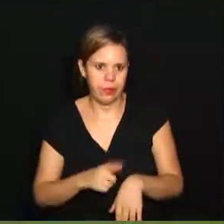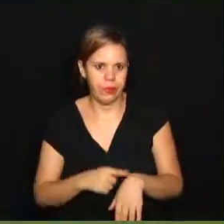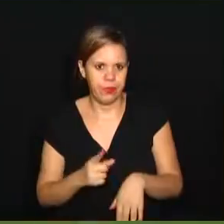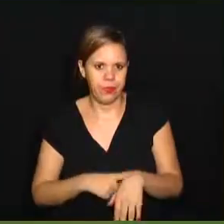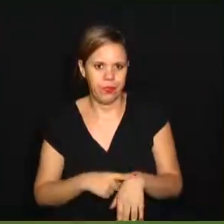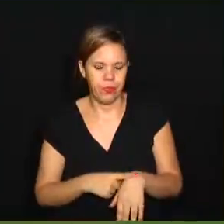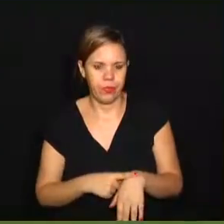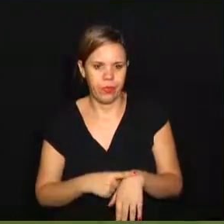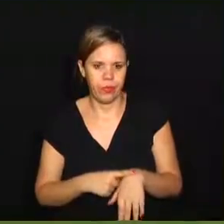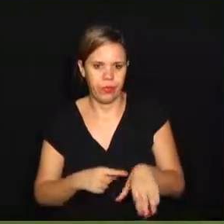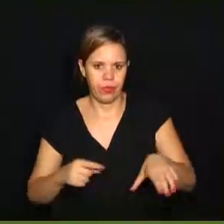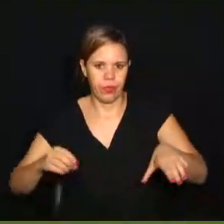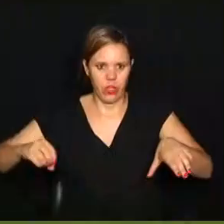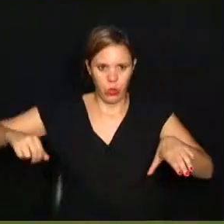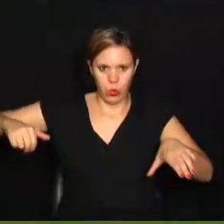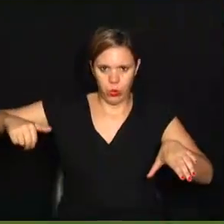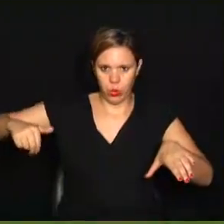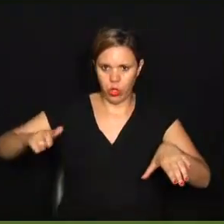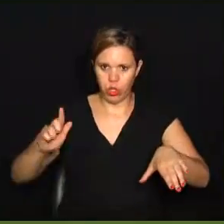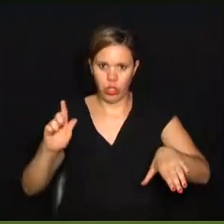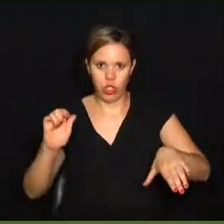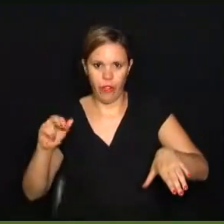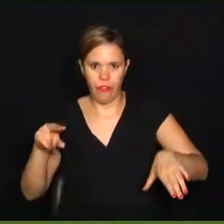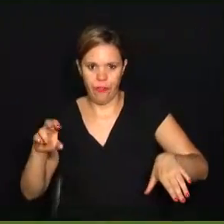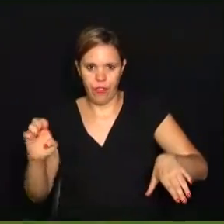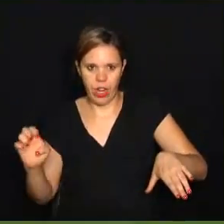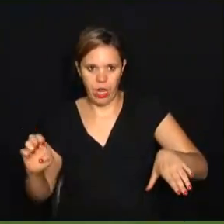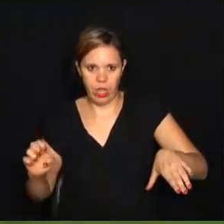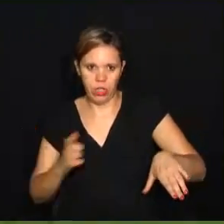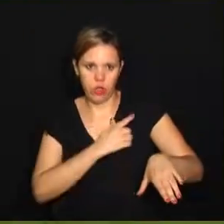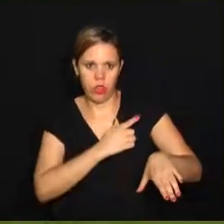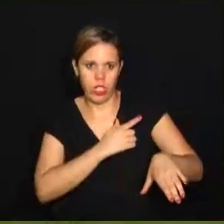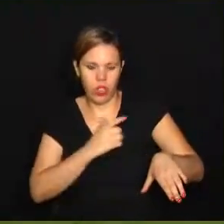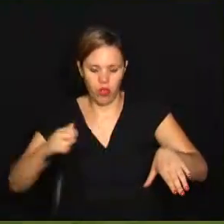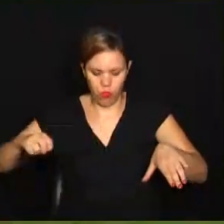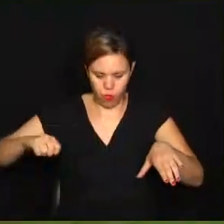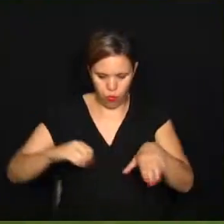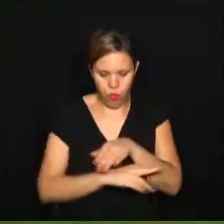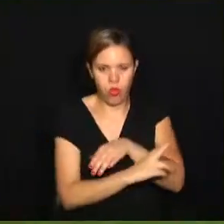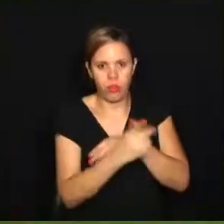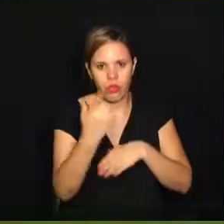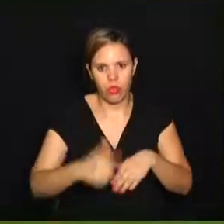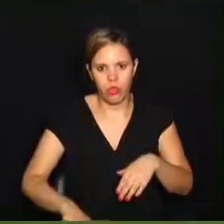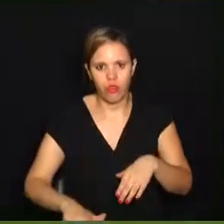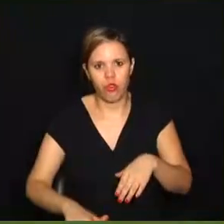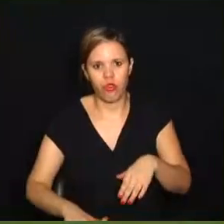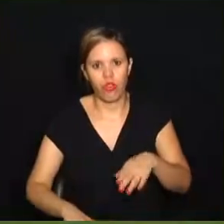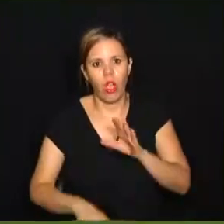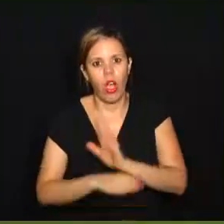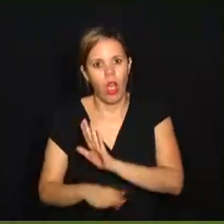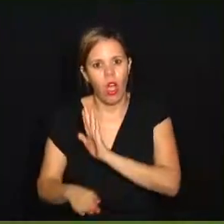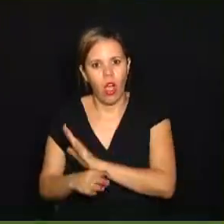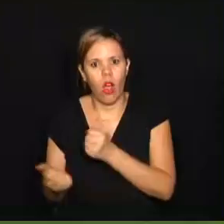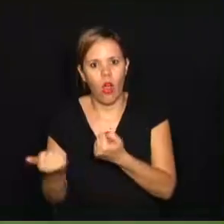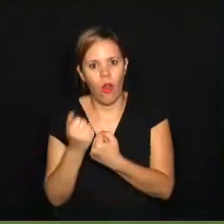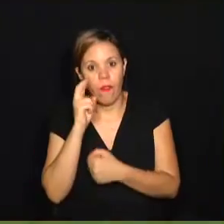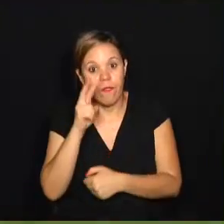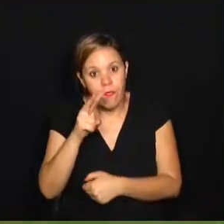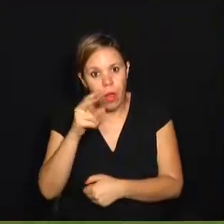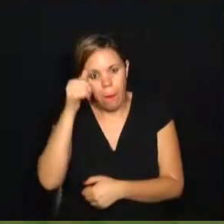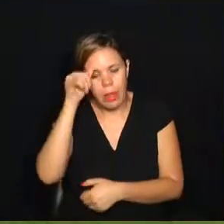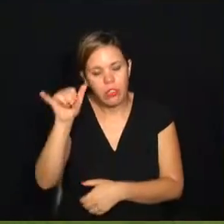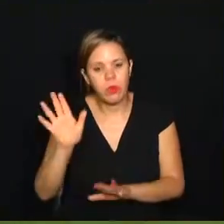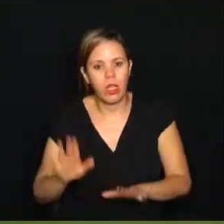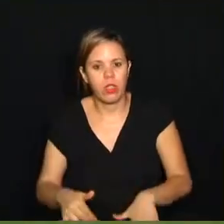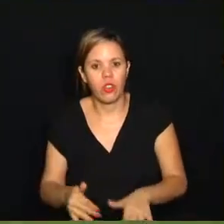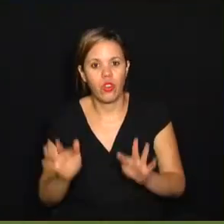cruzamento rasteiro, Giovani saiu na frente da zaga e mandou para o gol. O auxiliar viu impedimento. Na